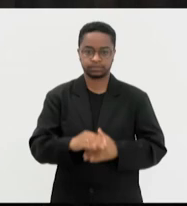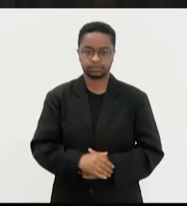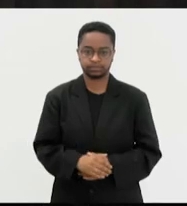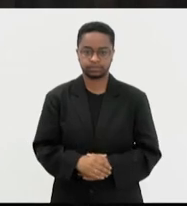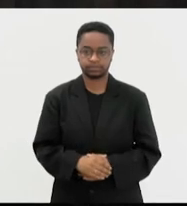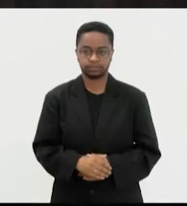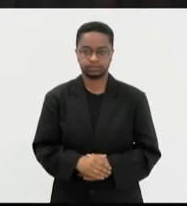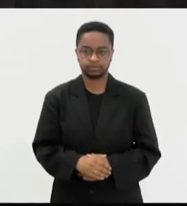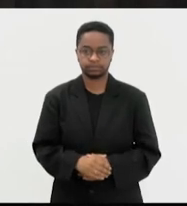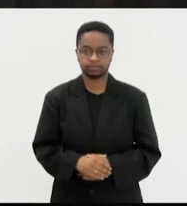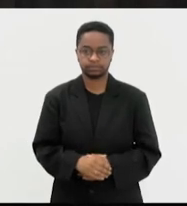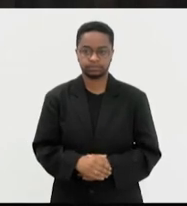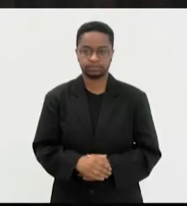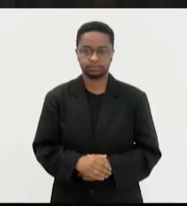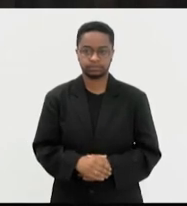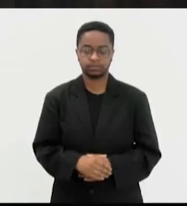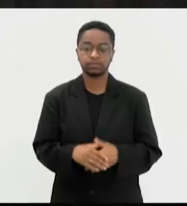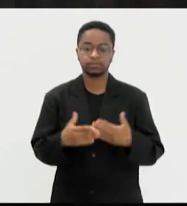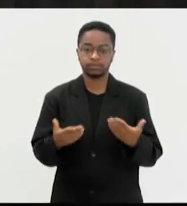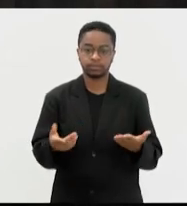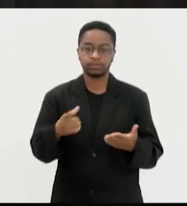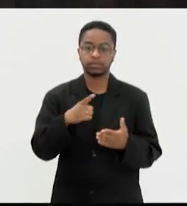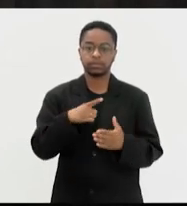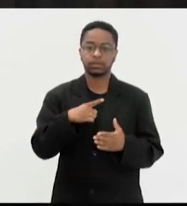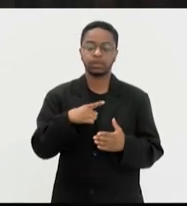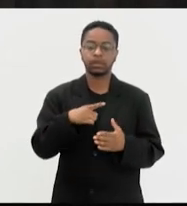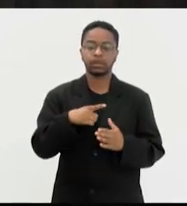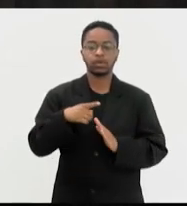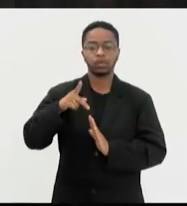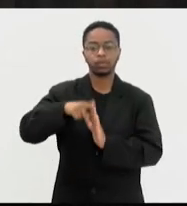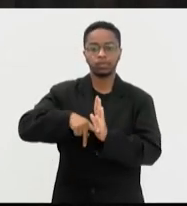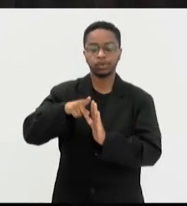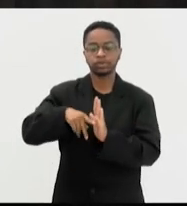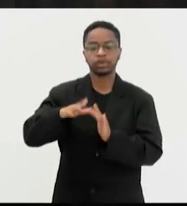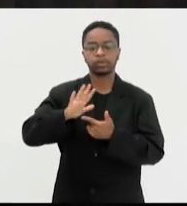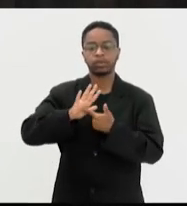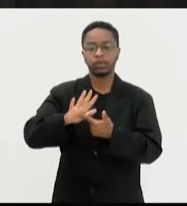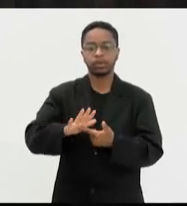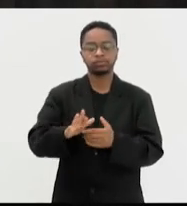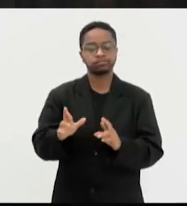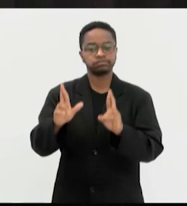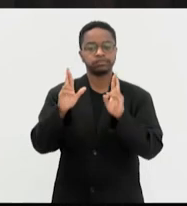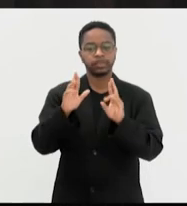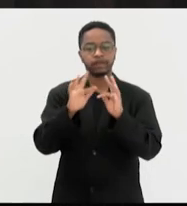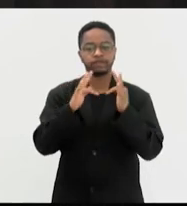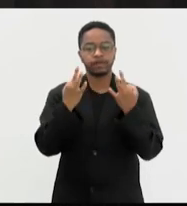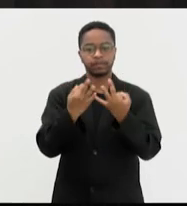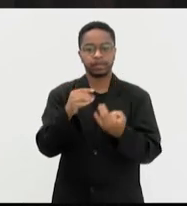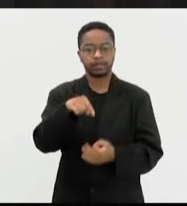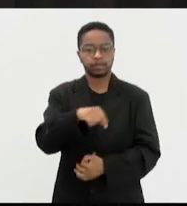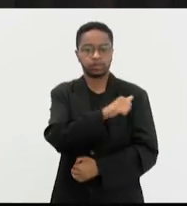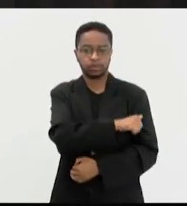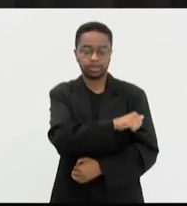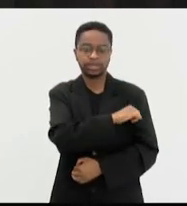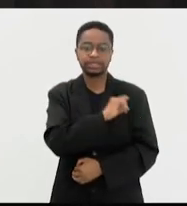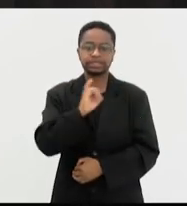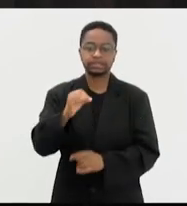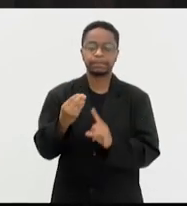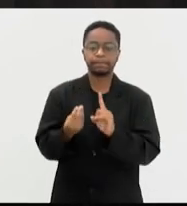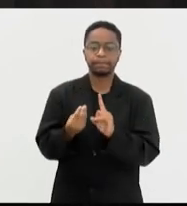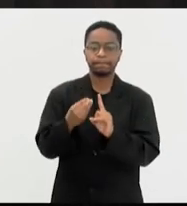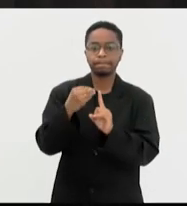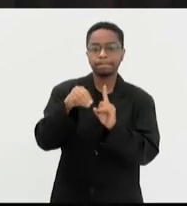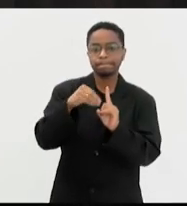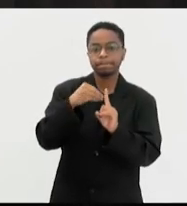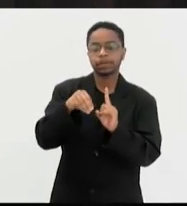razão do do Recente projeto justifica-se pela esperança de que famílias Fluminenses em estado de vulnerabilidade social possam